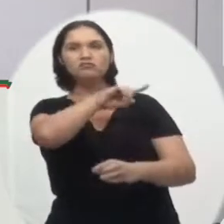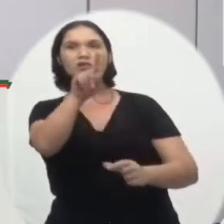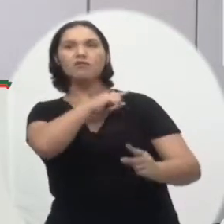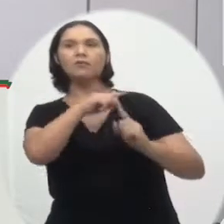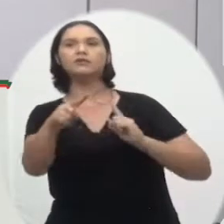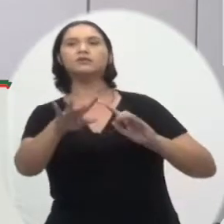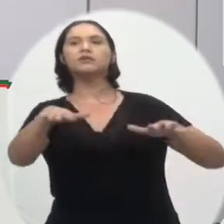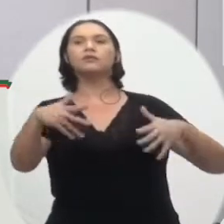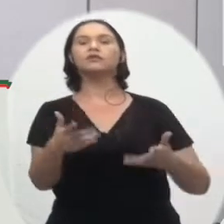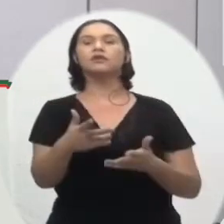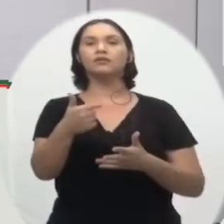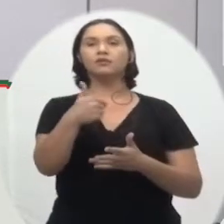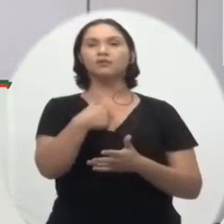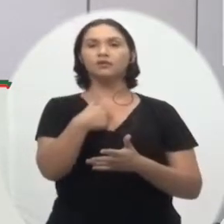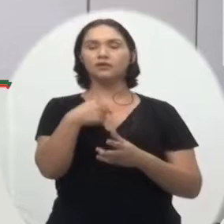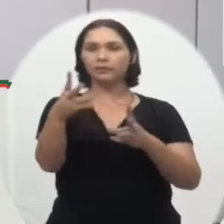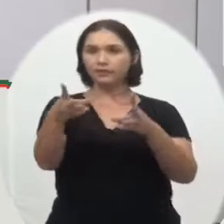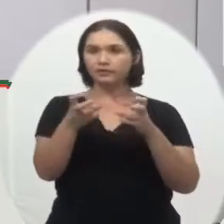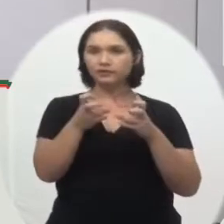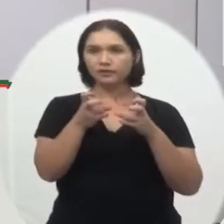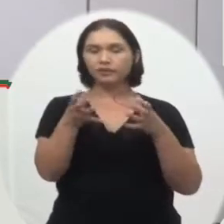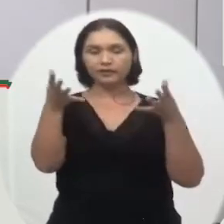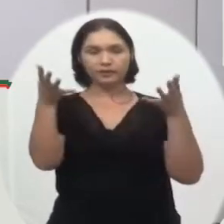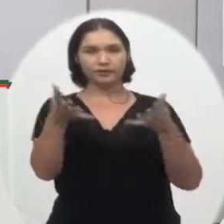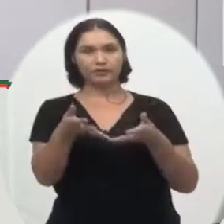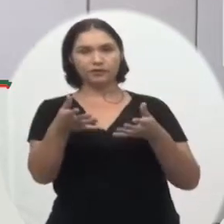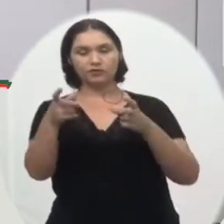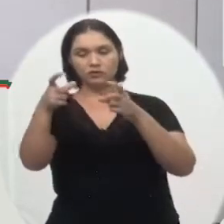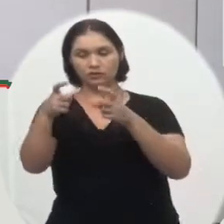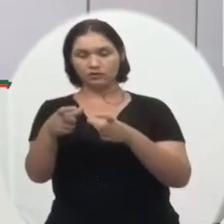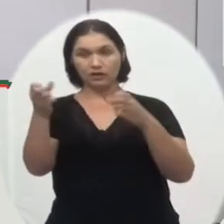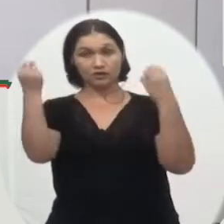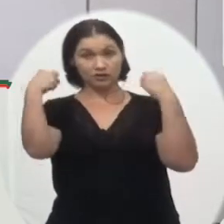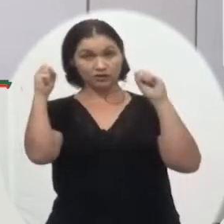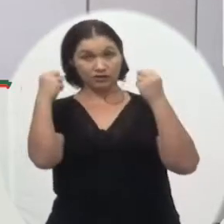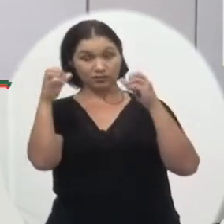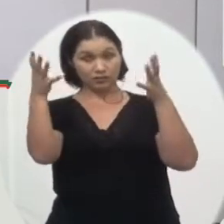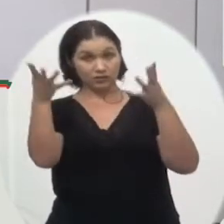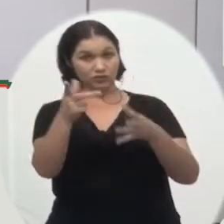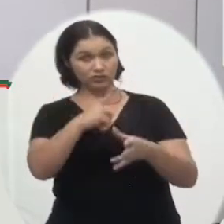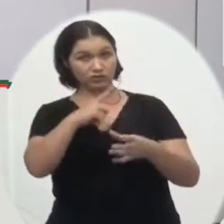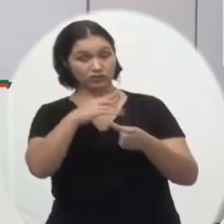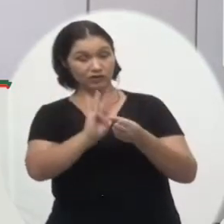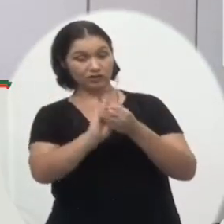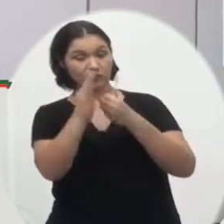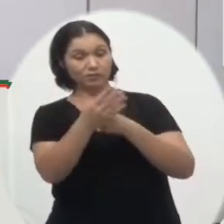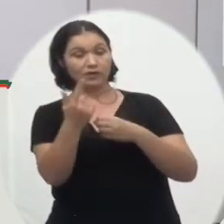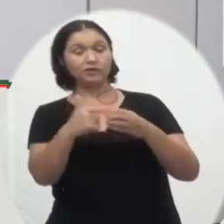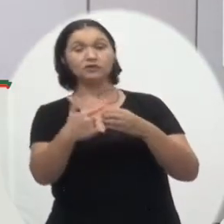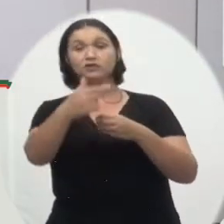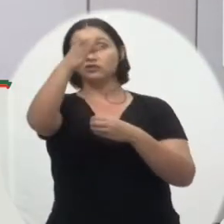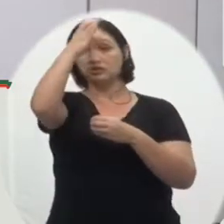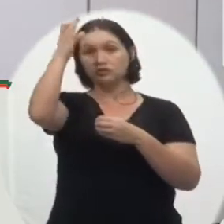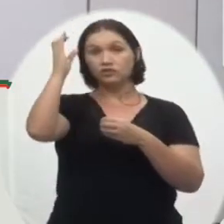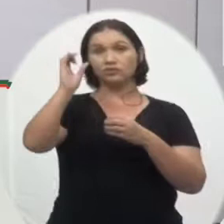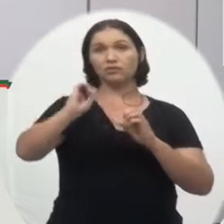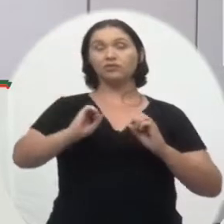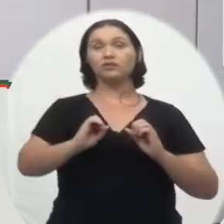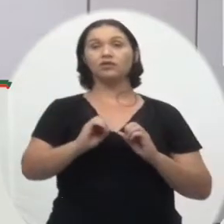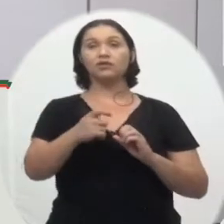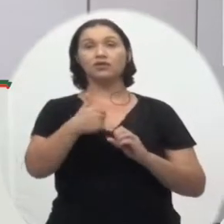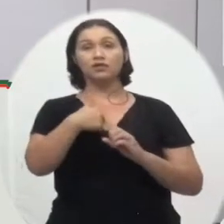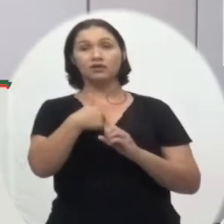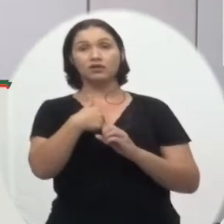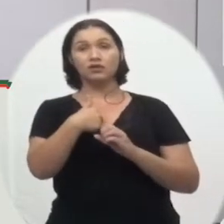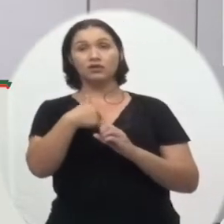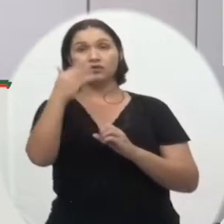atenção é que a maioria das academias que hoje existem nos bairros da nossa cidade, a maior parte delas veio